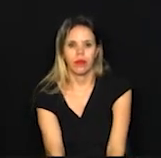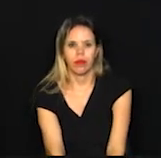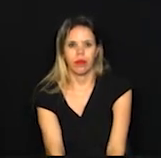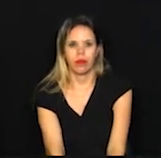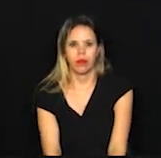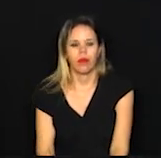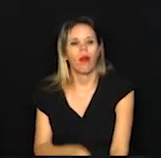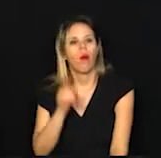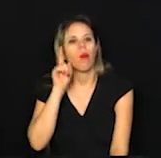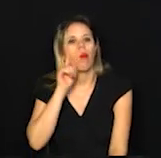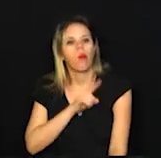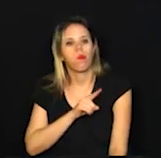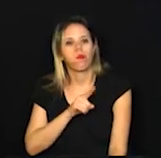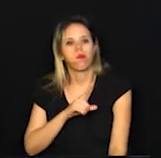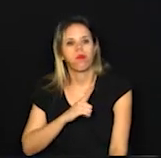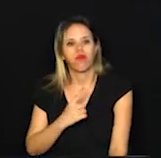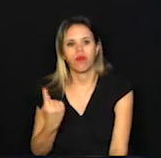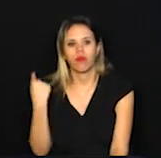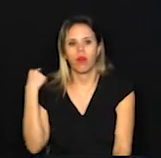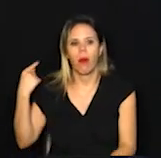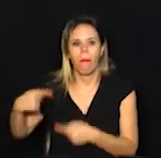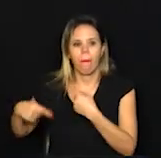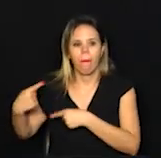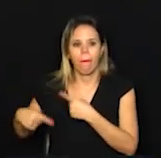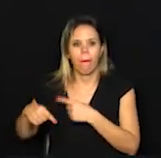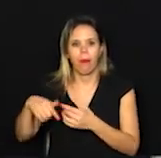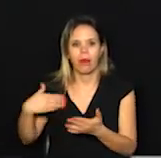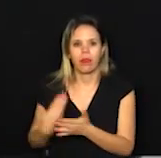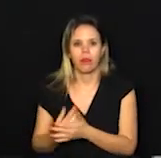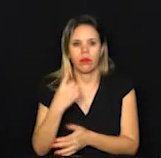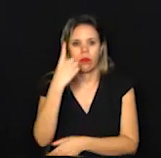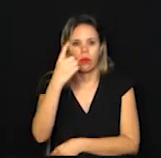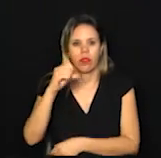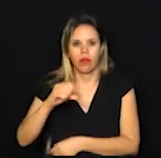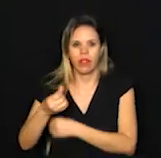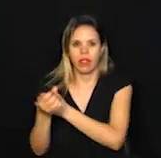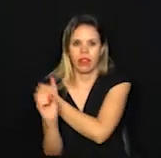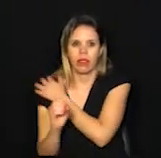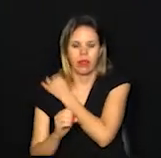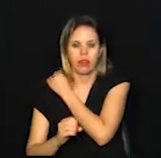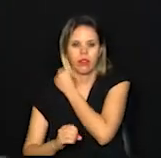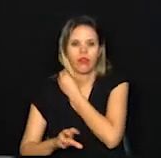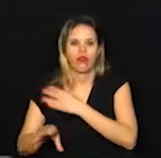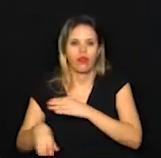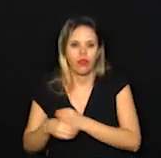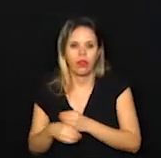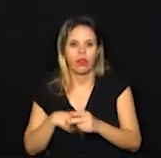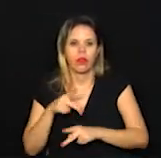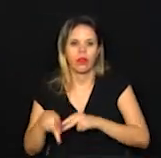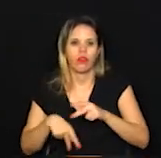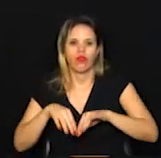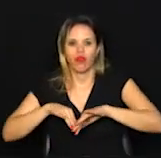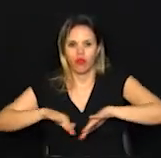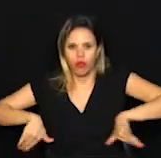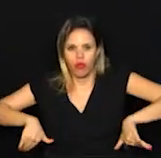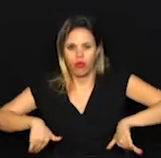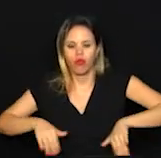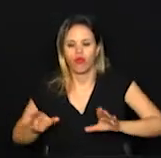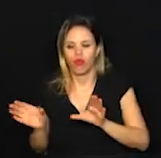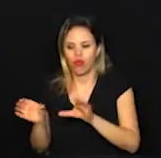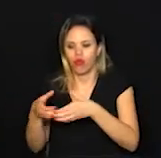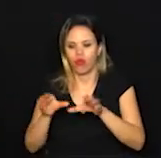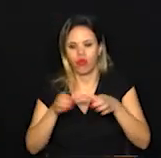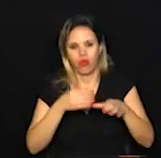Nos Estados Unidos, havia uma política até 1960 de segregação racial, né? Tinha lá